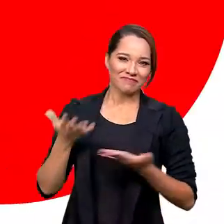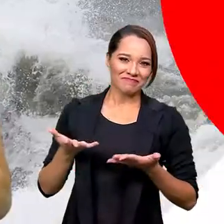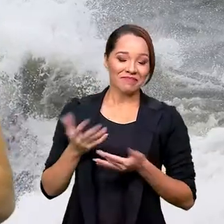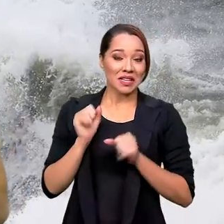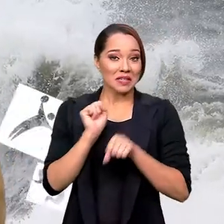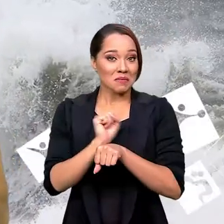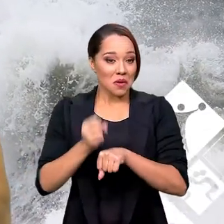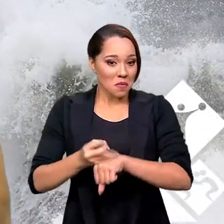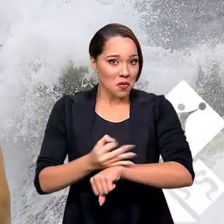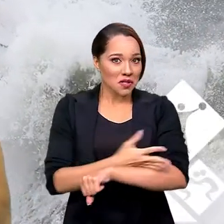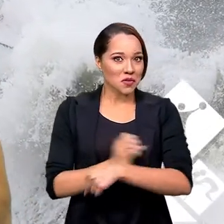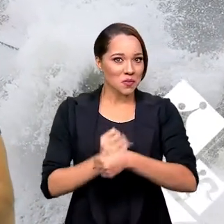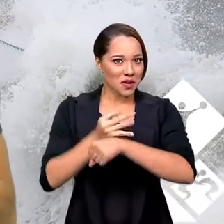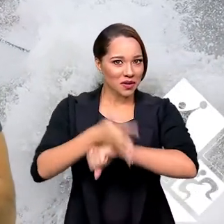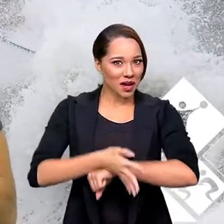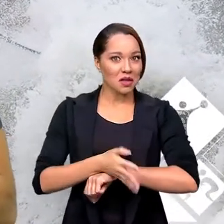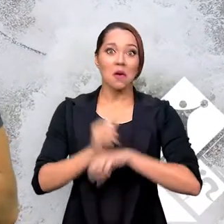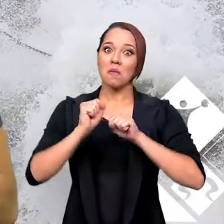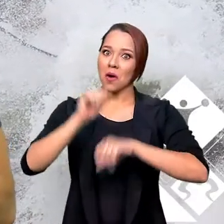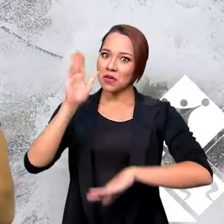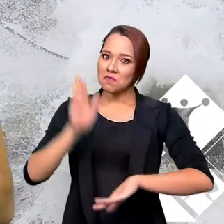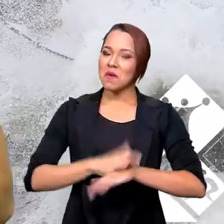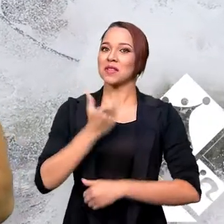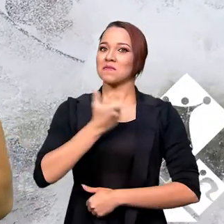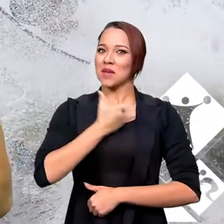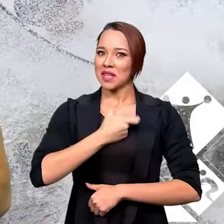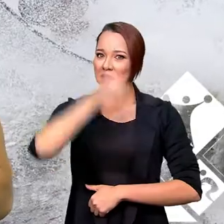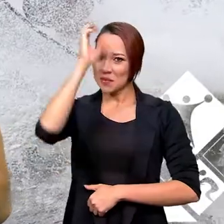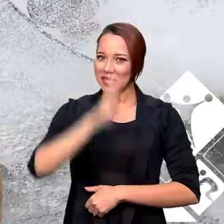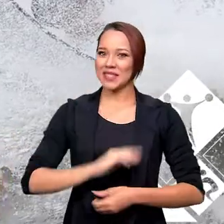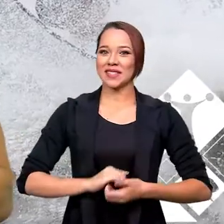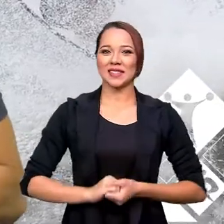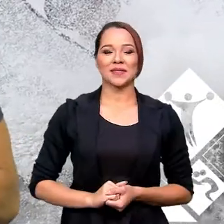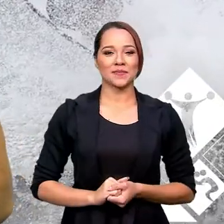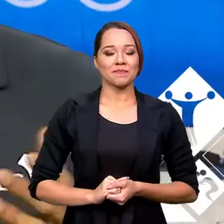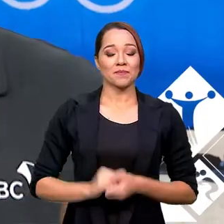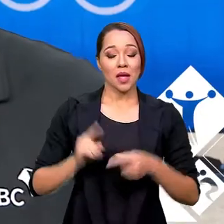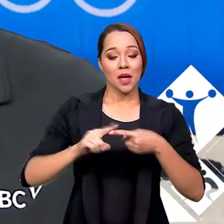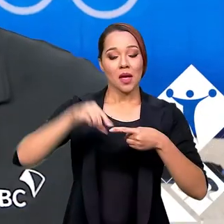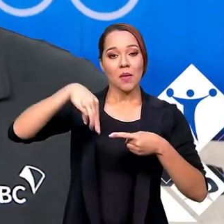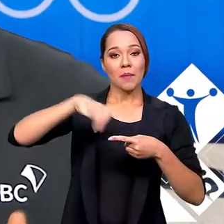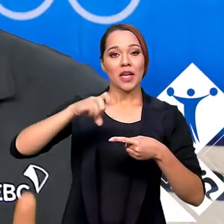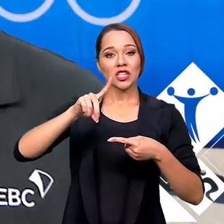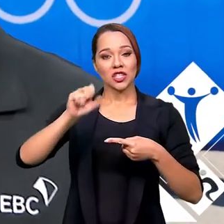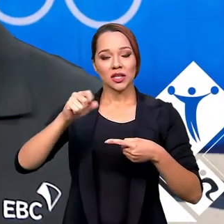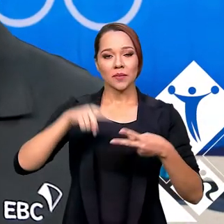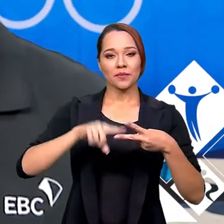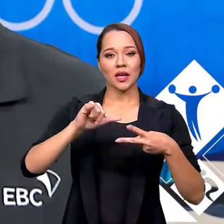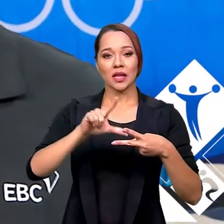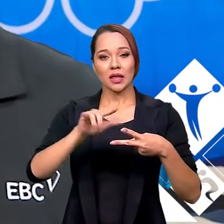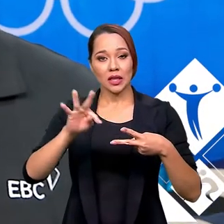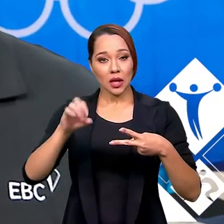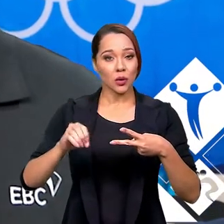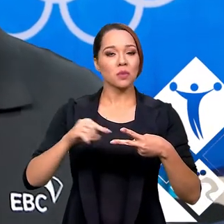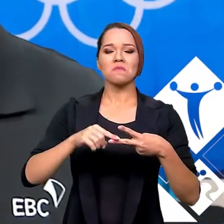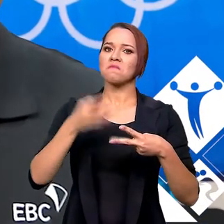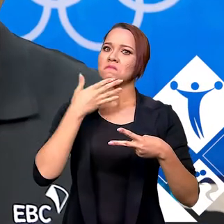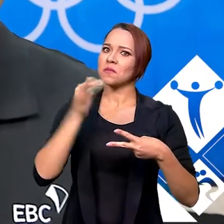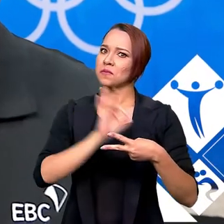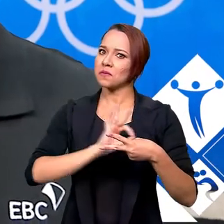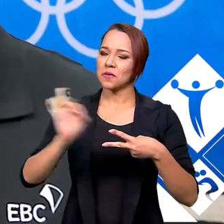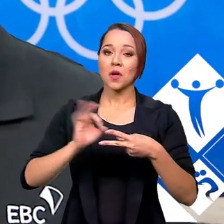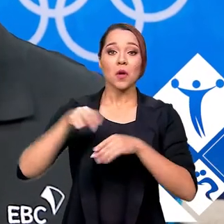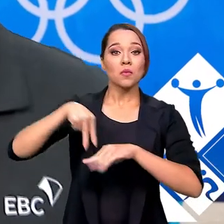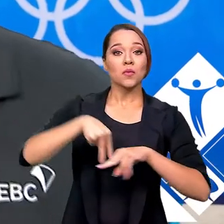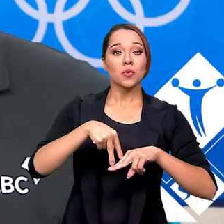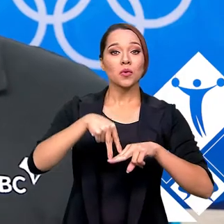Daniel. E segura a emoção que nessa madrugada pode vir mais medalha para o Brasil. Medina e Ítalo Ferreira são grandes